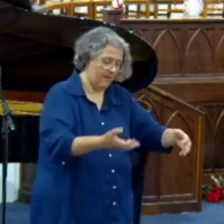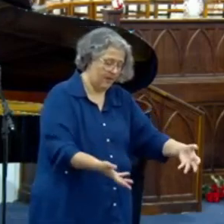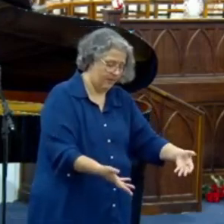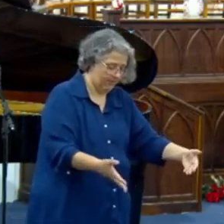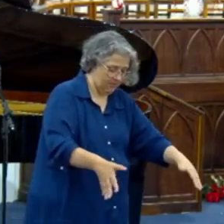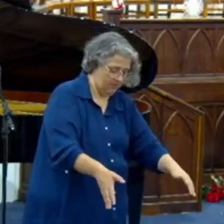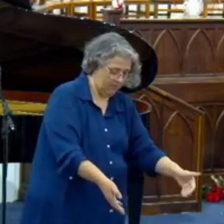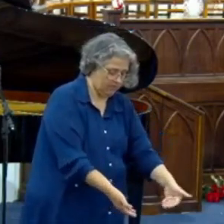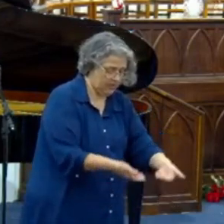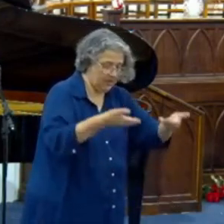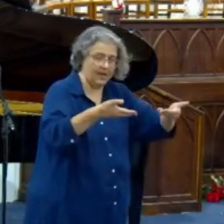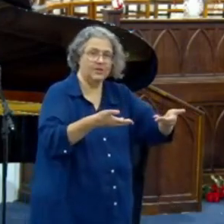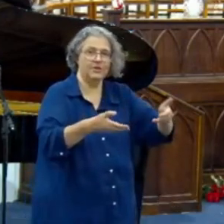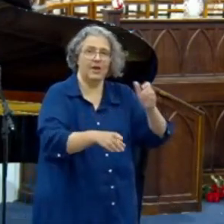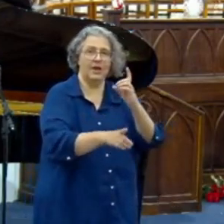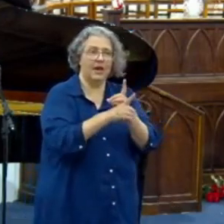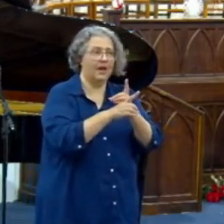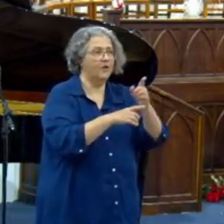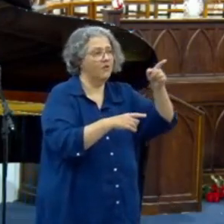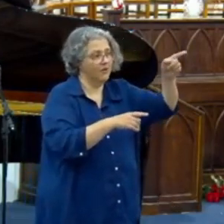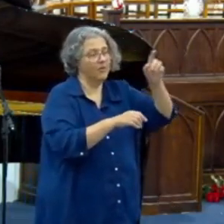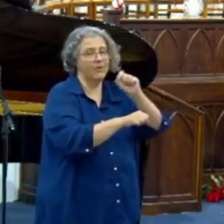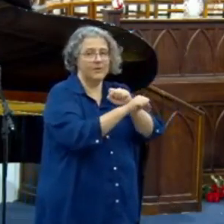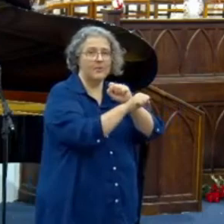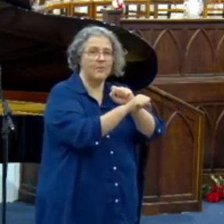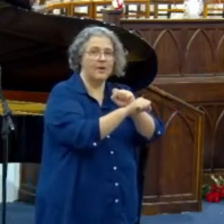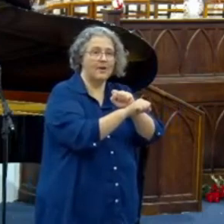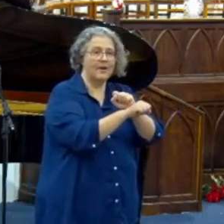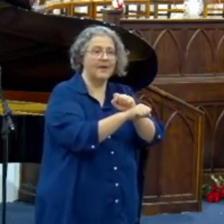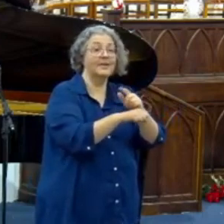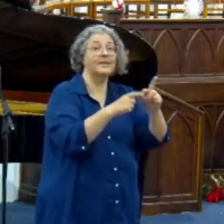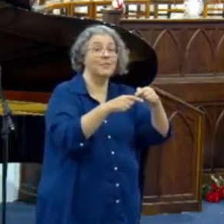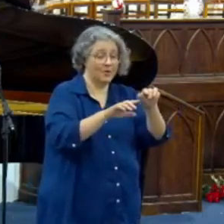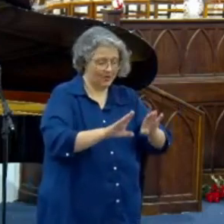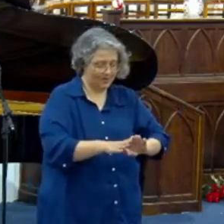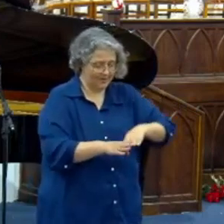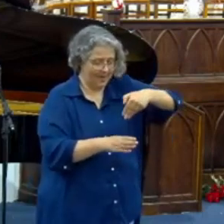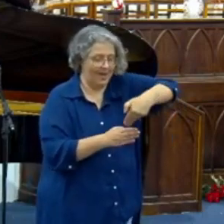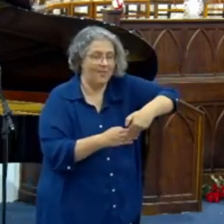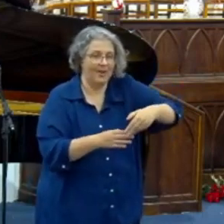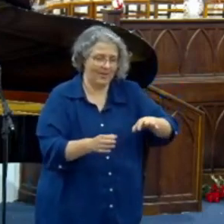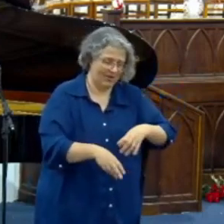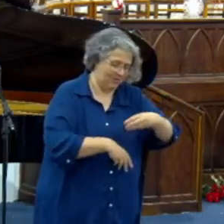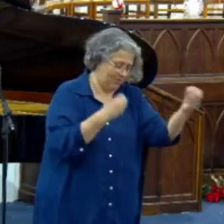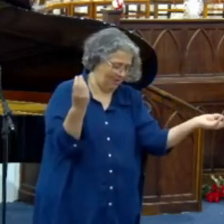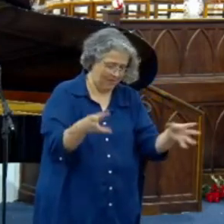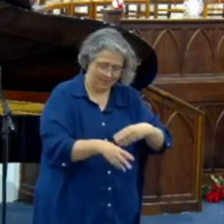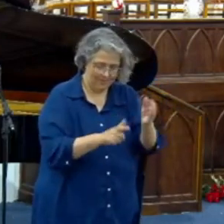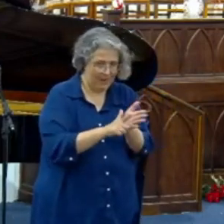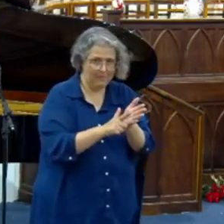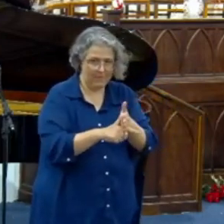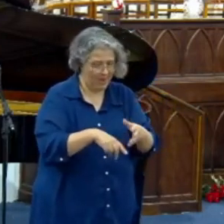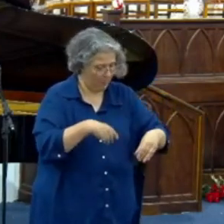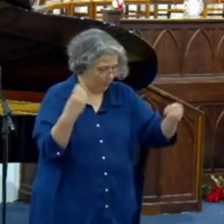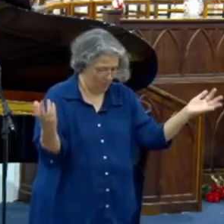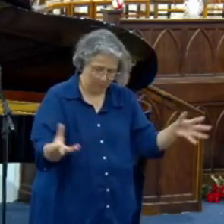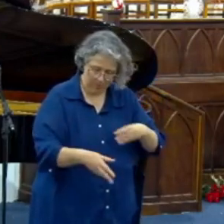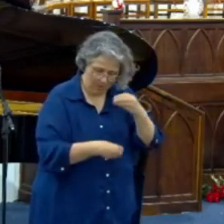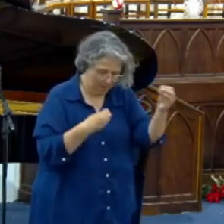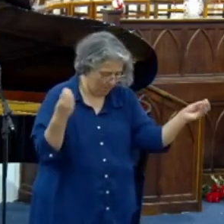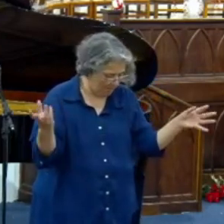terra. Até pedra fundamental a gente desenterra da terra. Agora, tu já pensou, o nosso